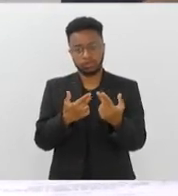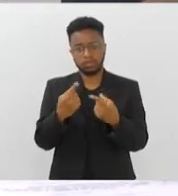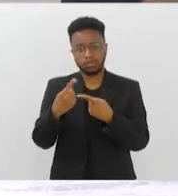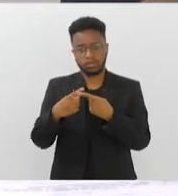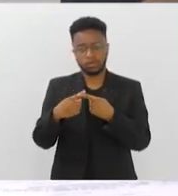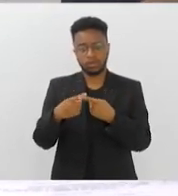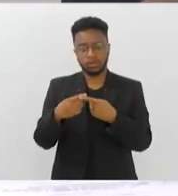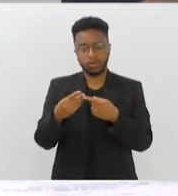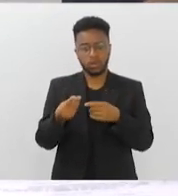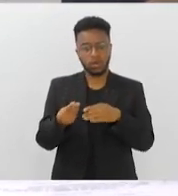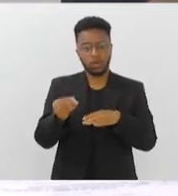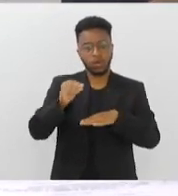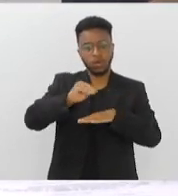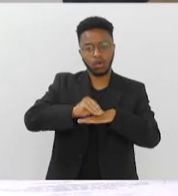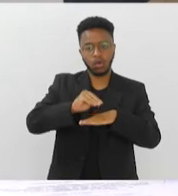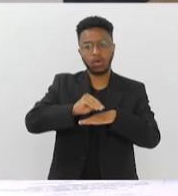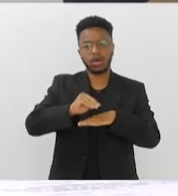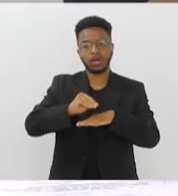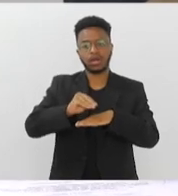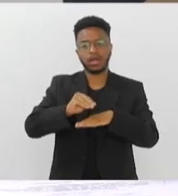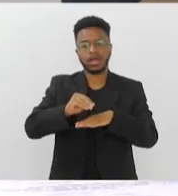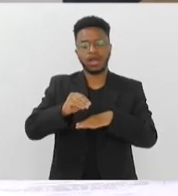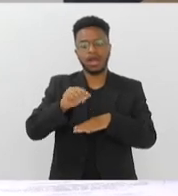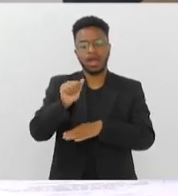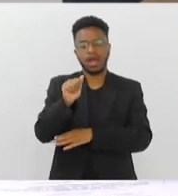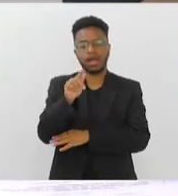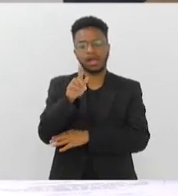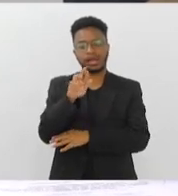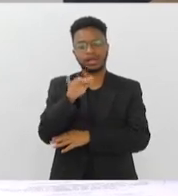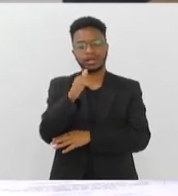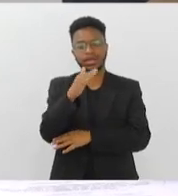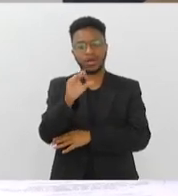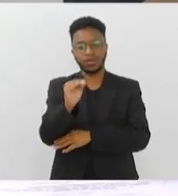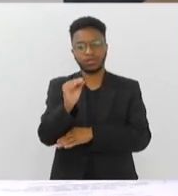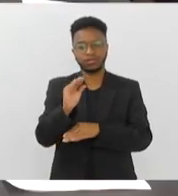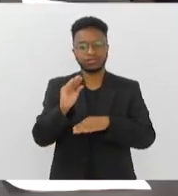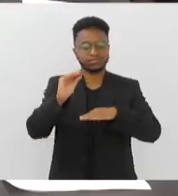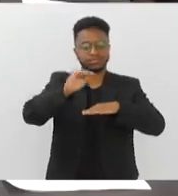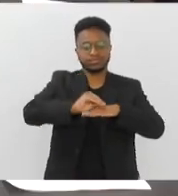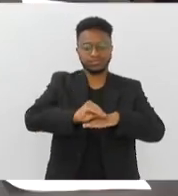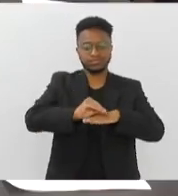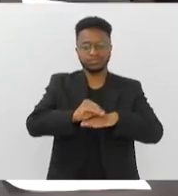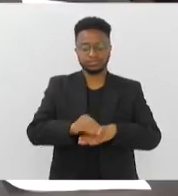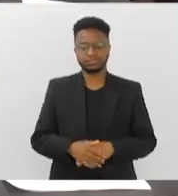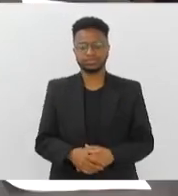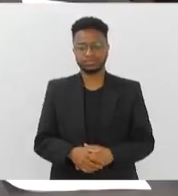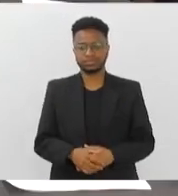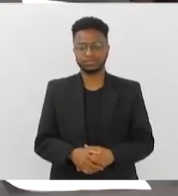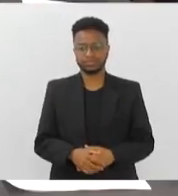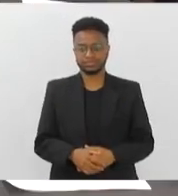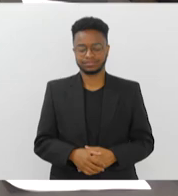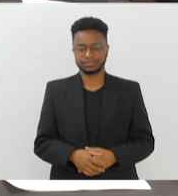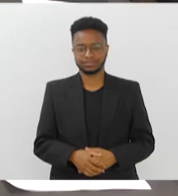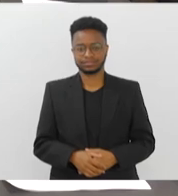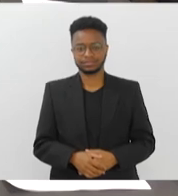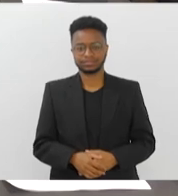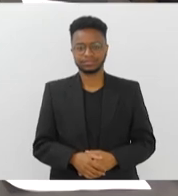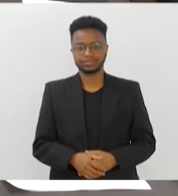cima para disfarçar. A deputada Lucinha que aguentou que o deputado Luiz Paulo só comeu rúcula ontem. Ela foi